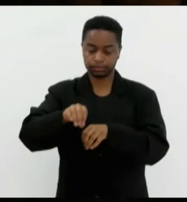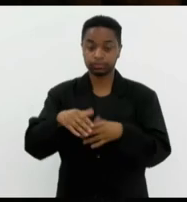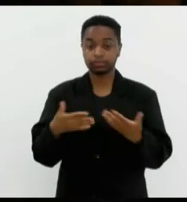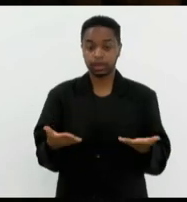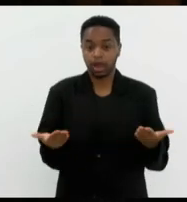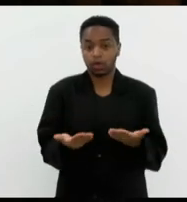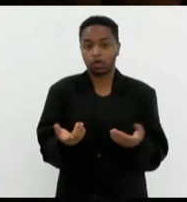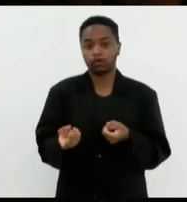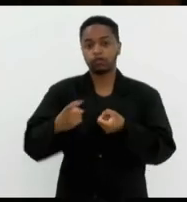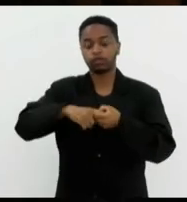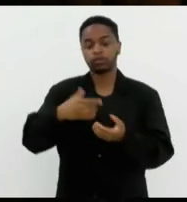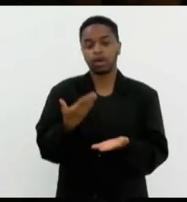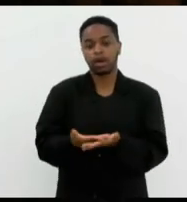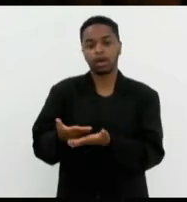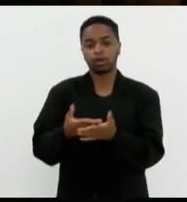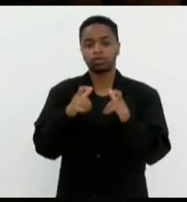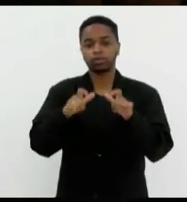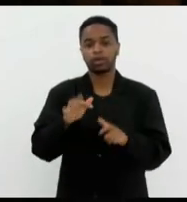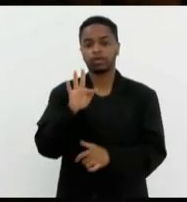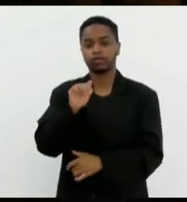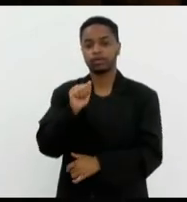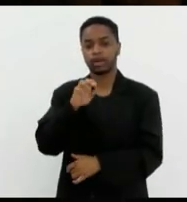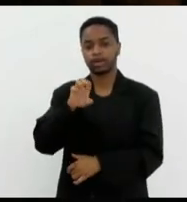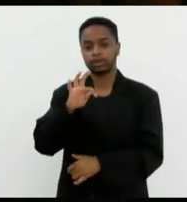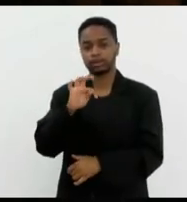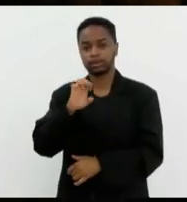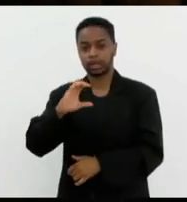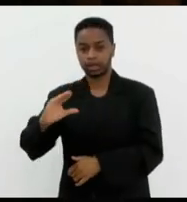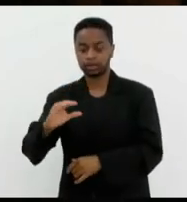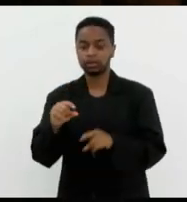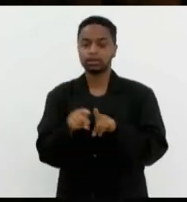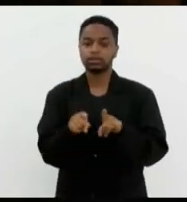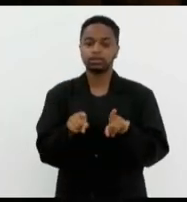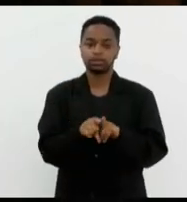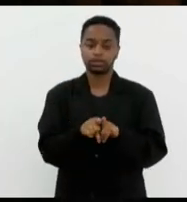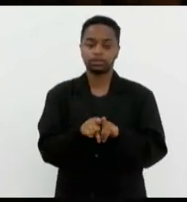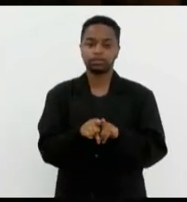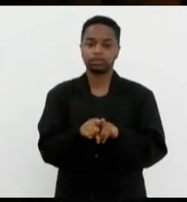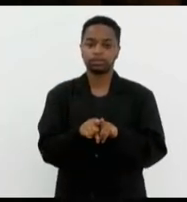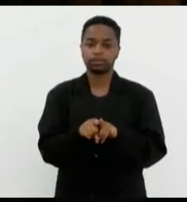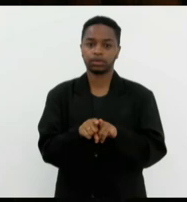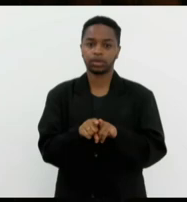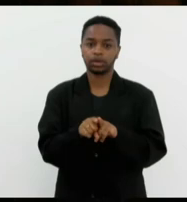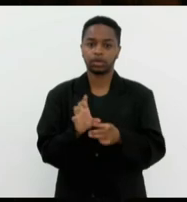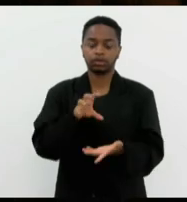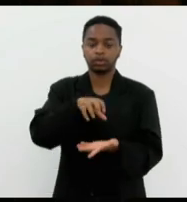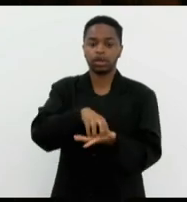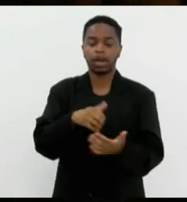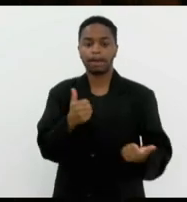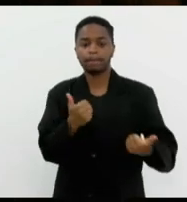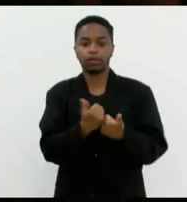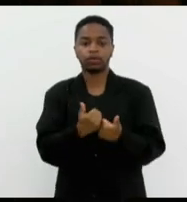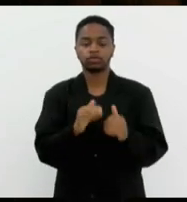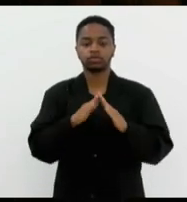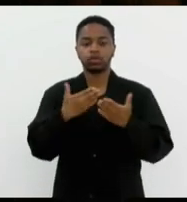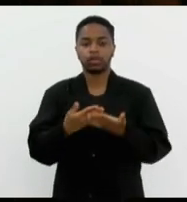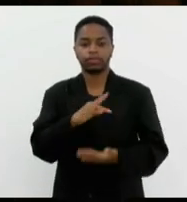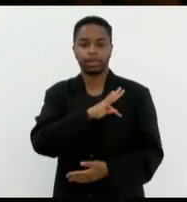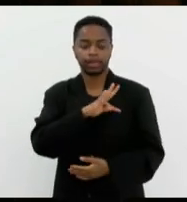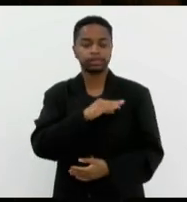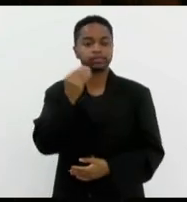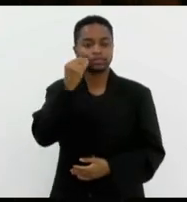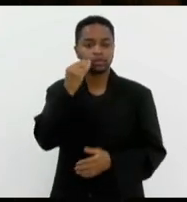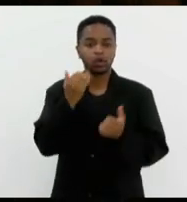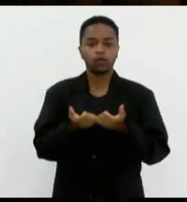aulas voltaram na FAETEC, na nossa Fundação de Amparo à Escola Técnica, fundamental para garantir